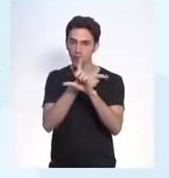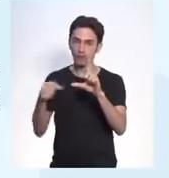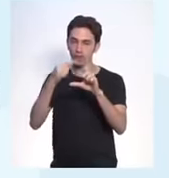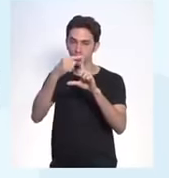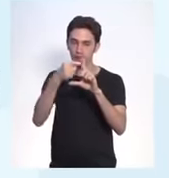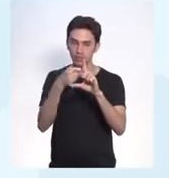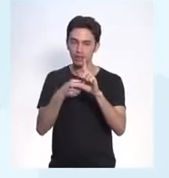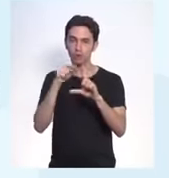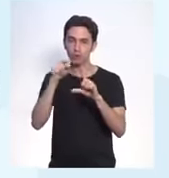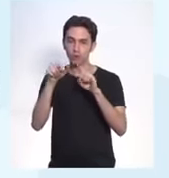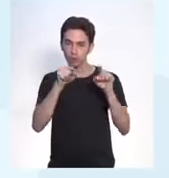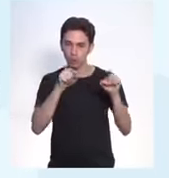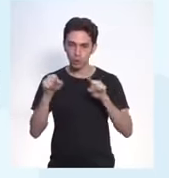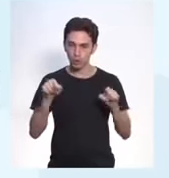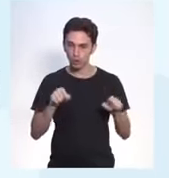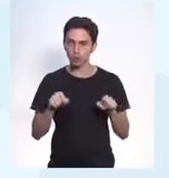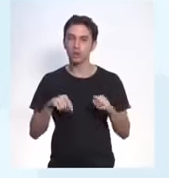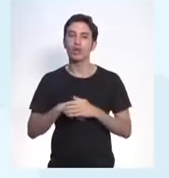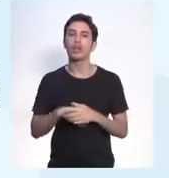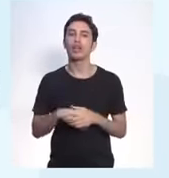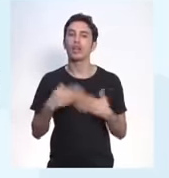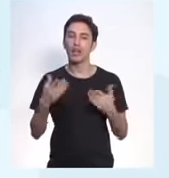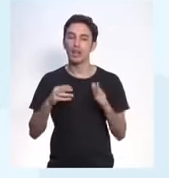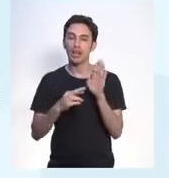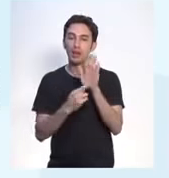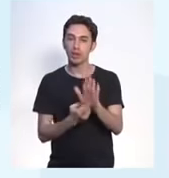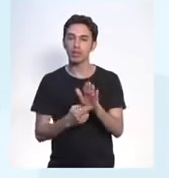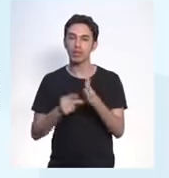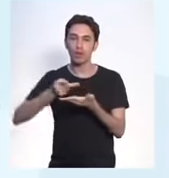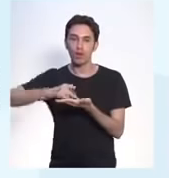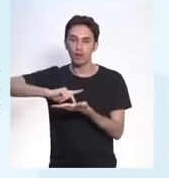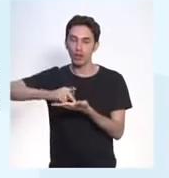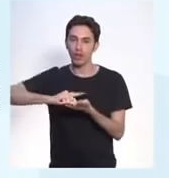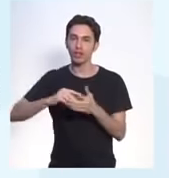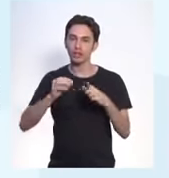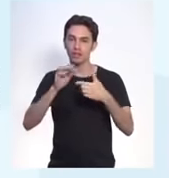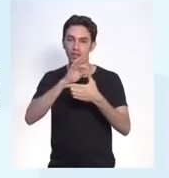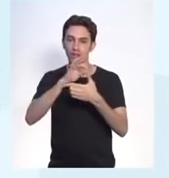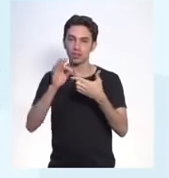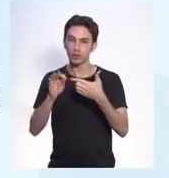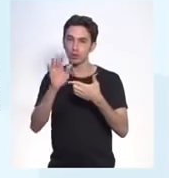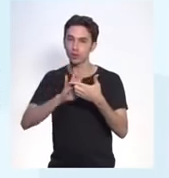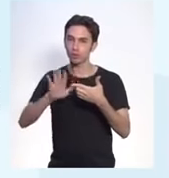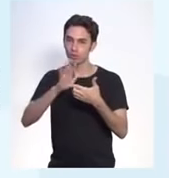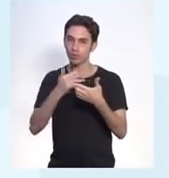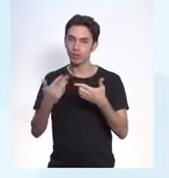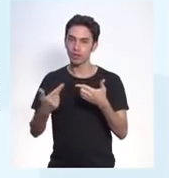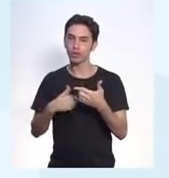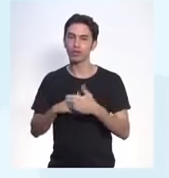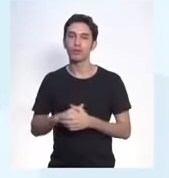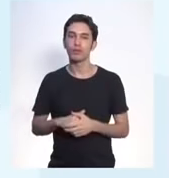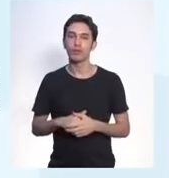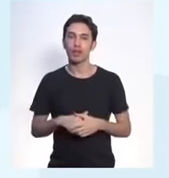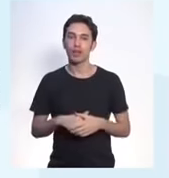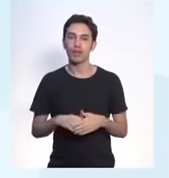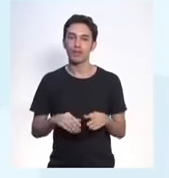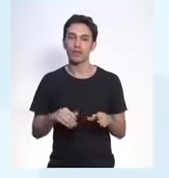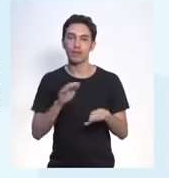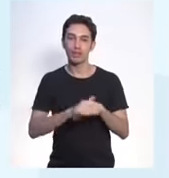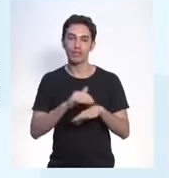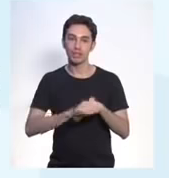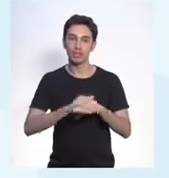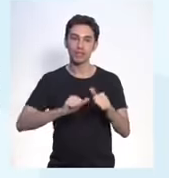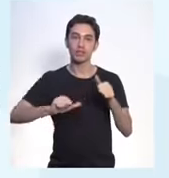coordenadas como o nosso já Vimos que representam os vértices de um polígono que nós iniciamos na aula passada realizar